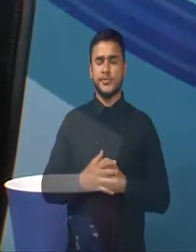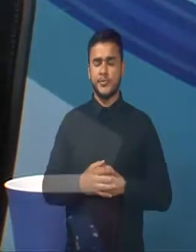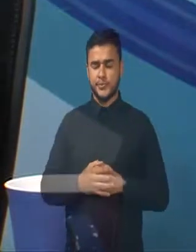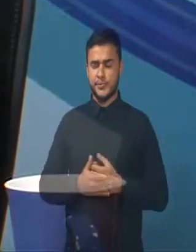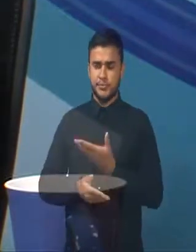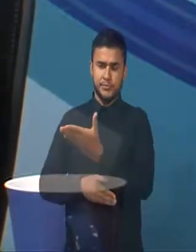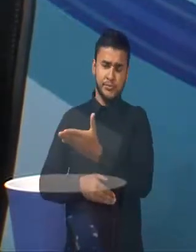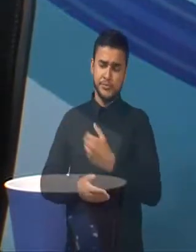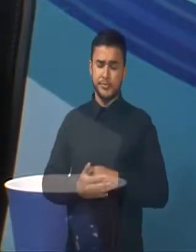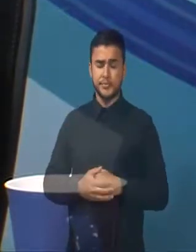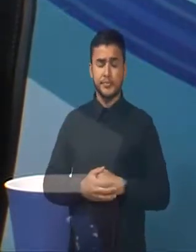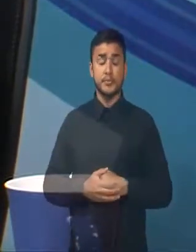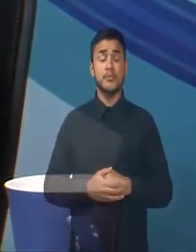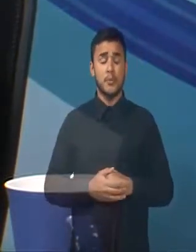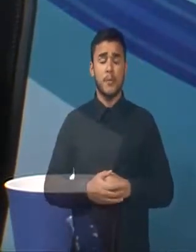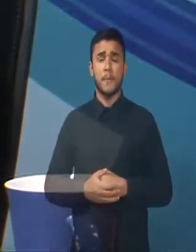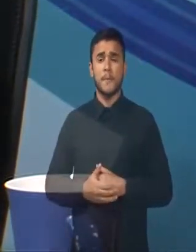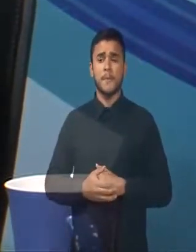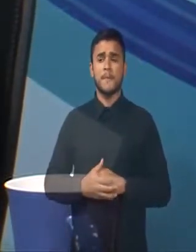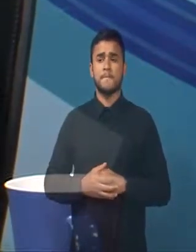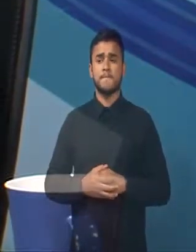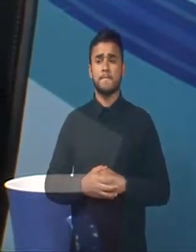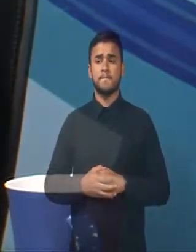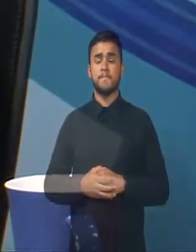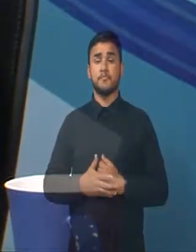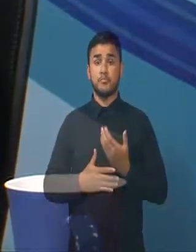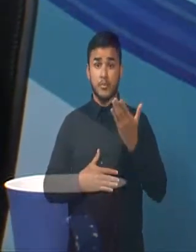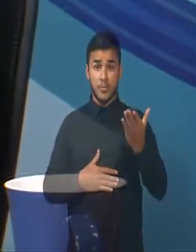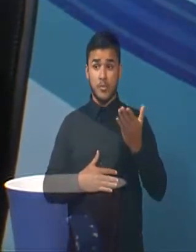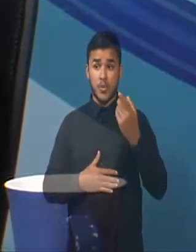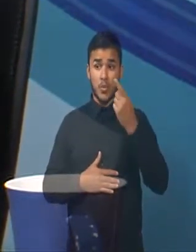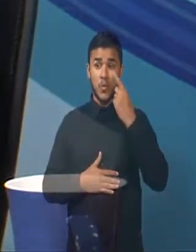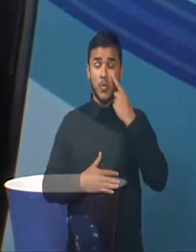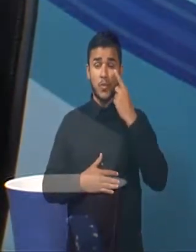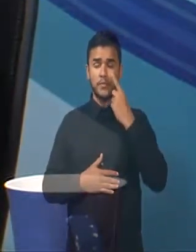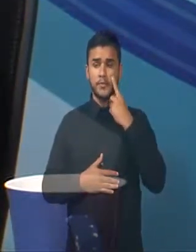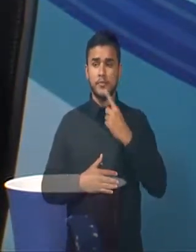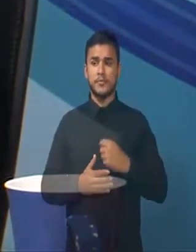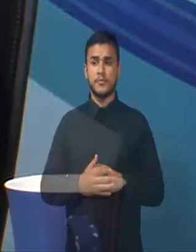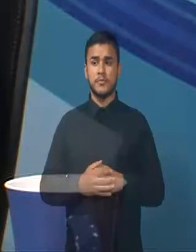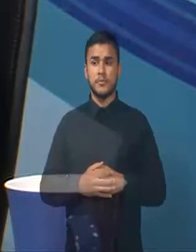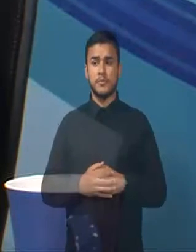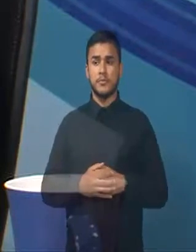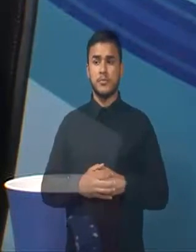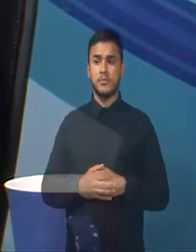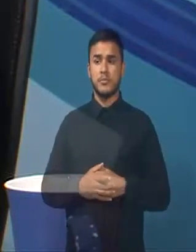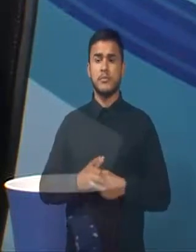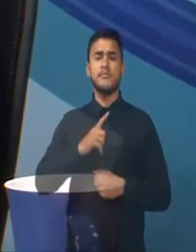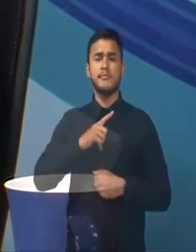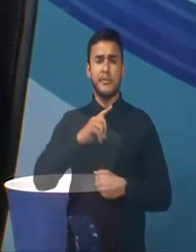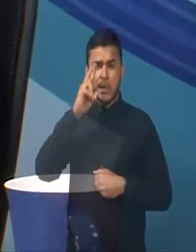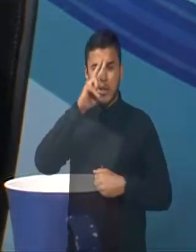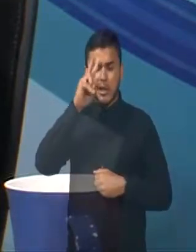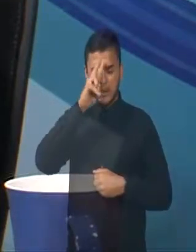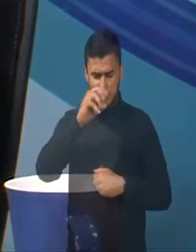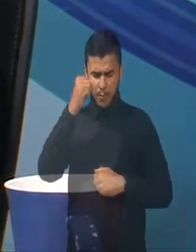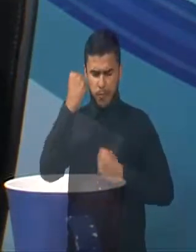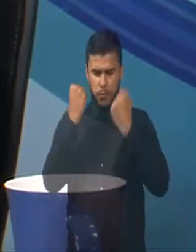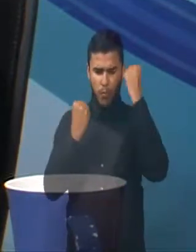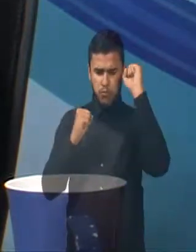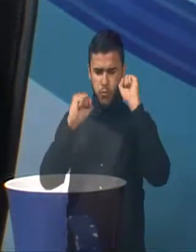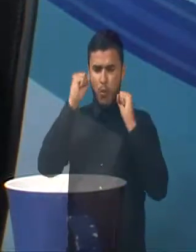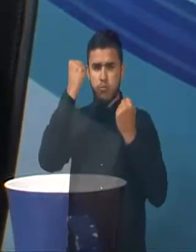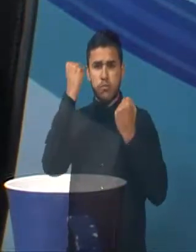nós pensarmos que uma tosca máquina a vapor virou o mundo de cabeça para baixo, com a